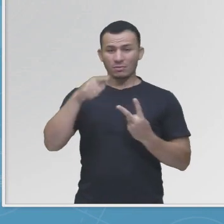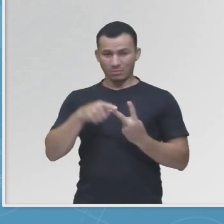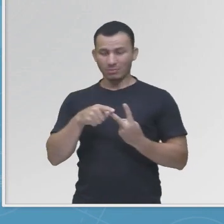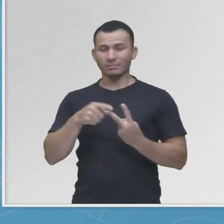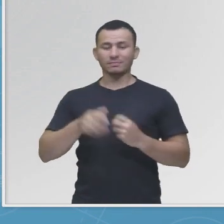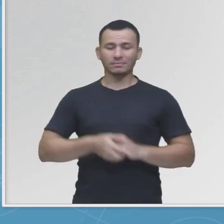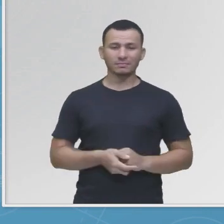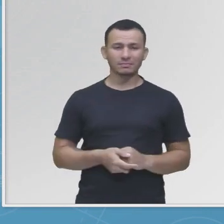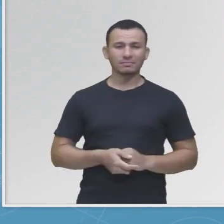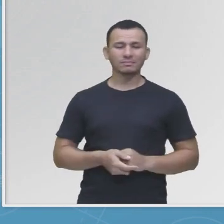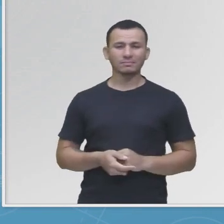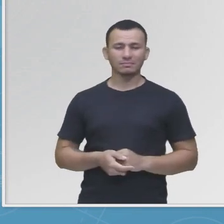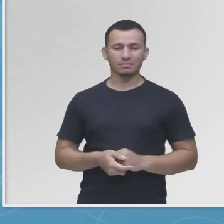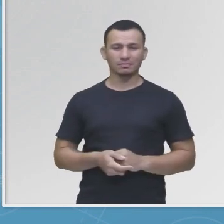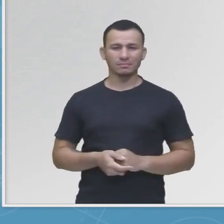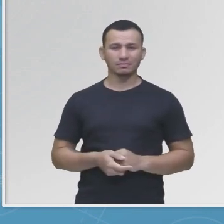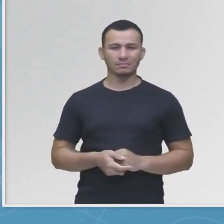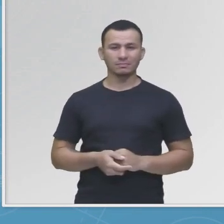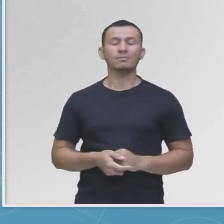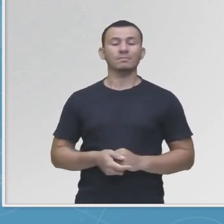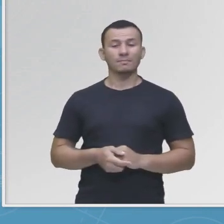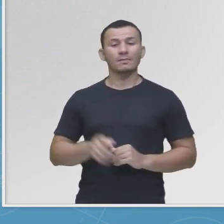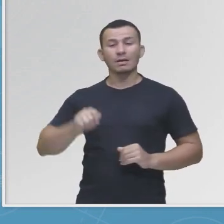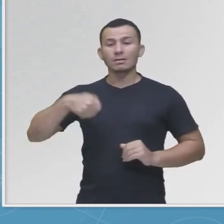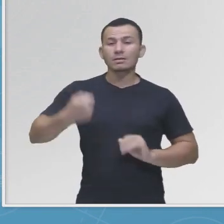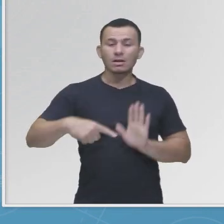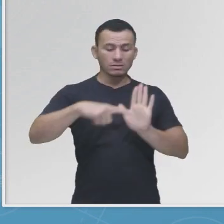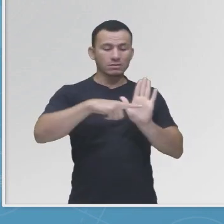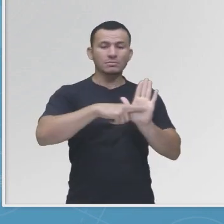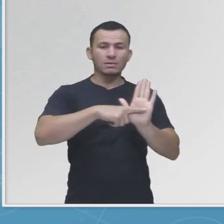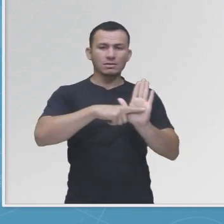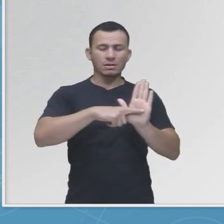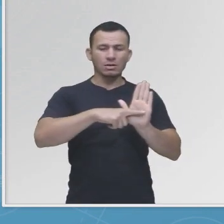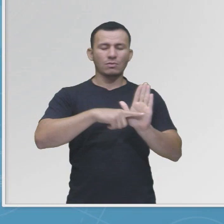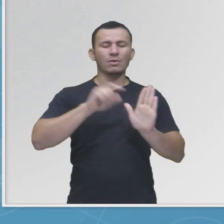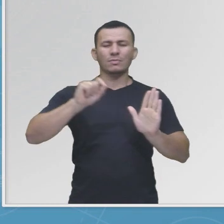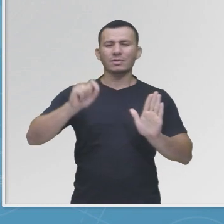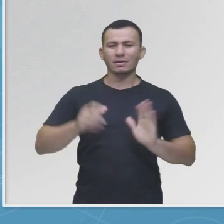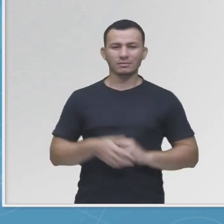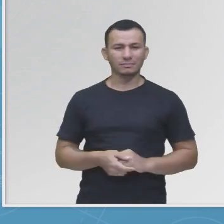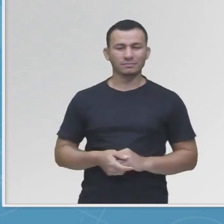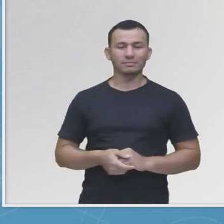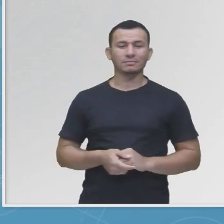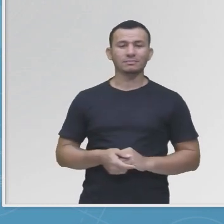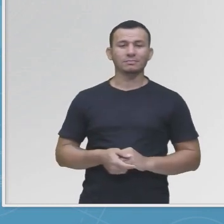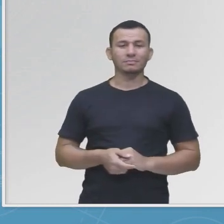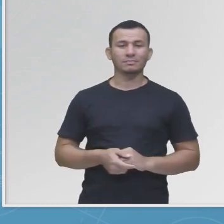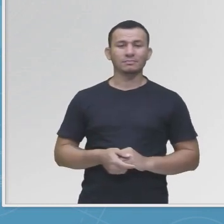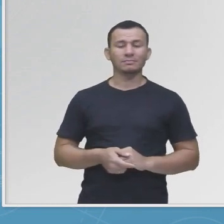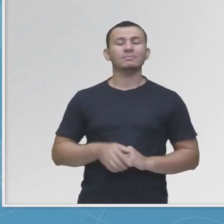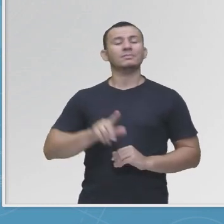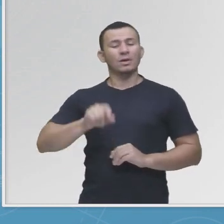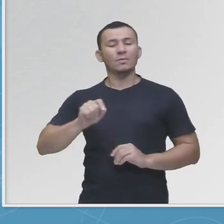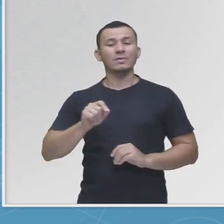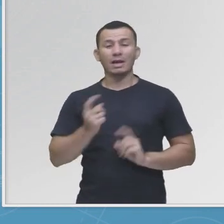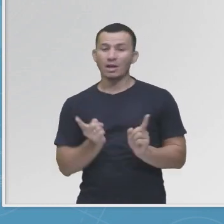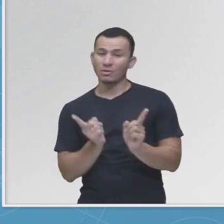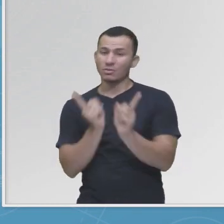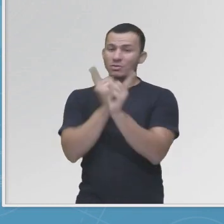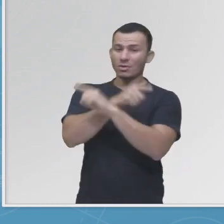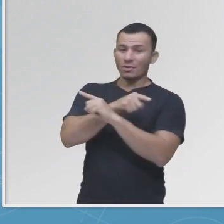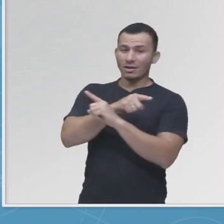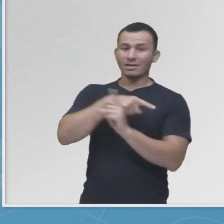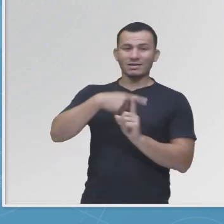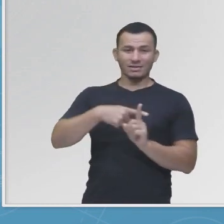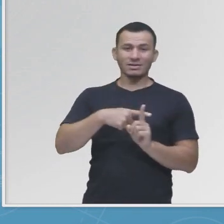admitindo que a operação de subtração nada mais é do que a operação inversa da